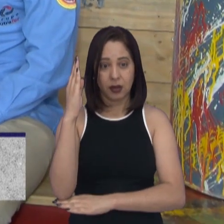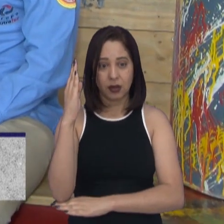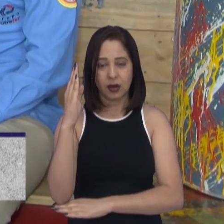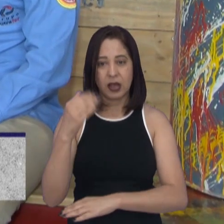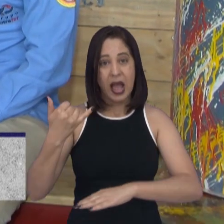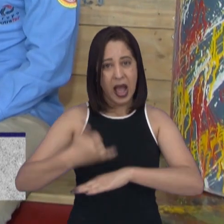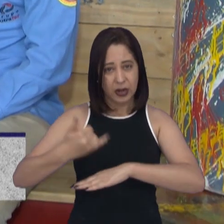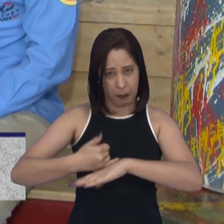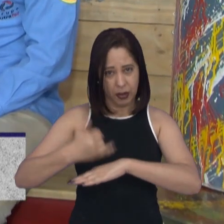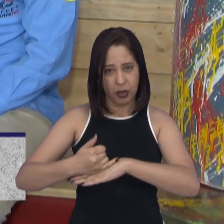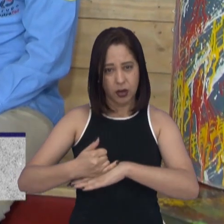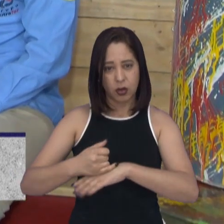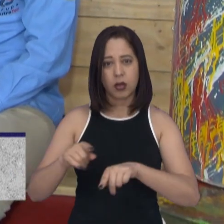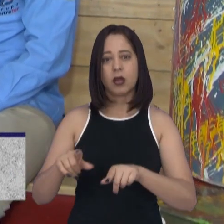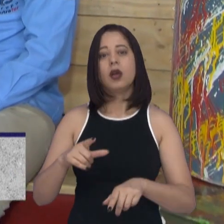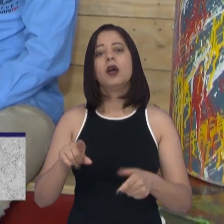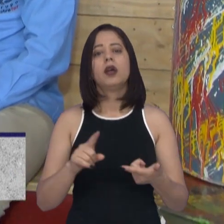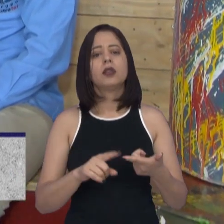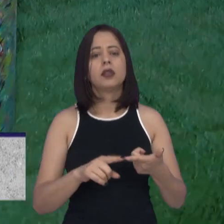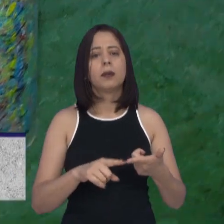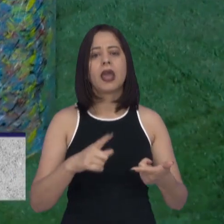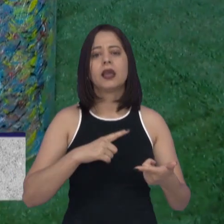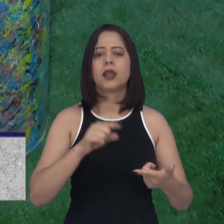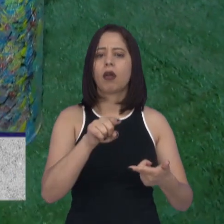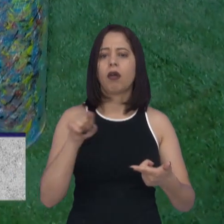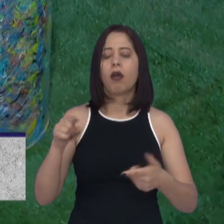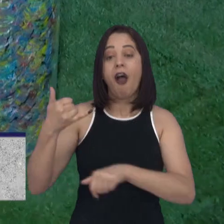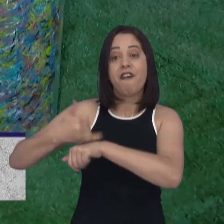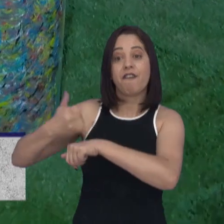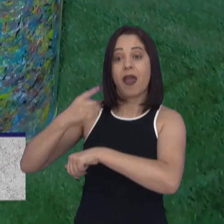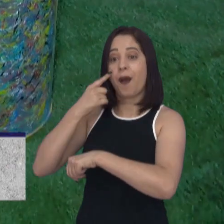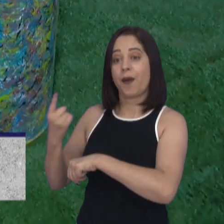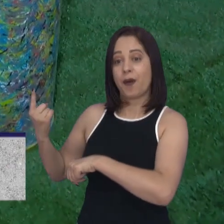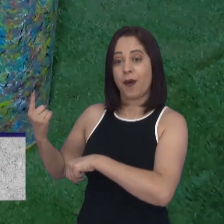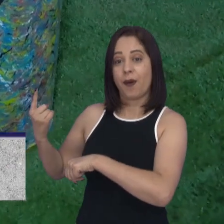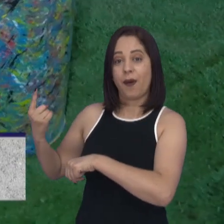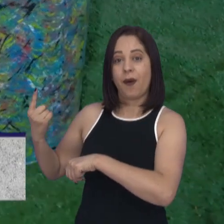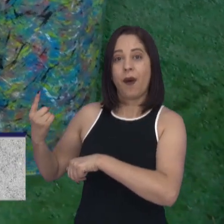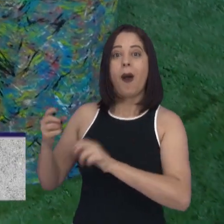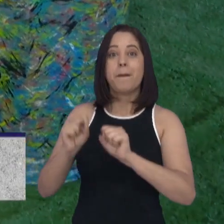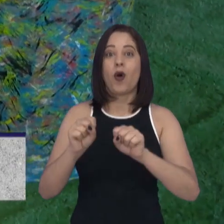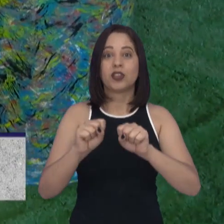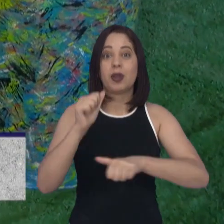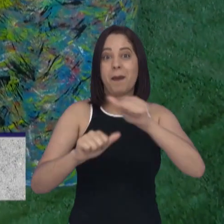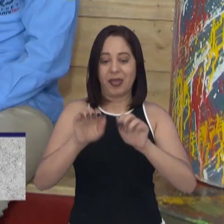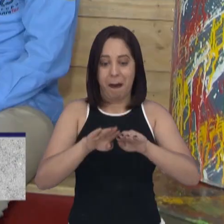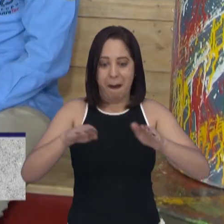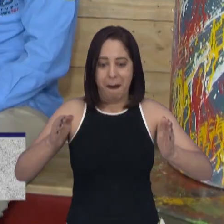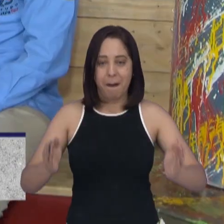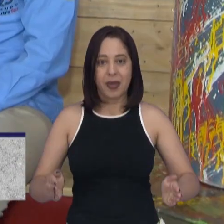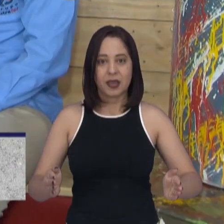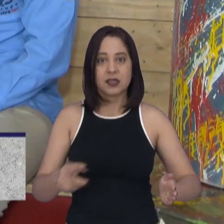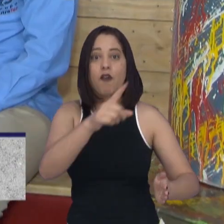alumínio? Tambor de ferro. Tambor de ferro. E aí tem esses outros tambores que podem ser transformados em mesa. Como que vocês fazem? Qual que é o